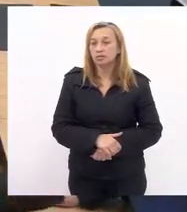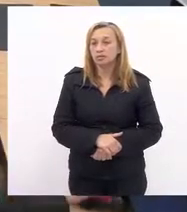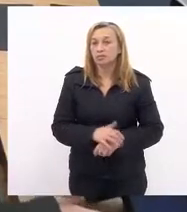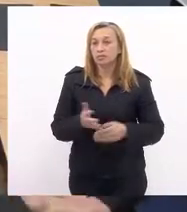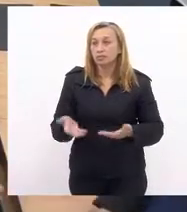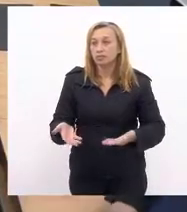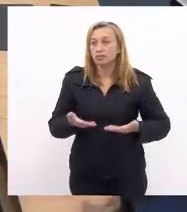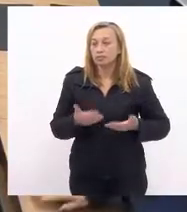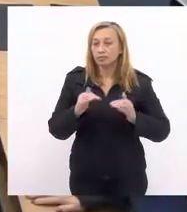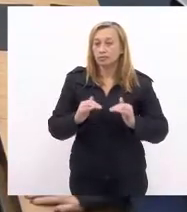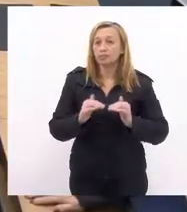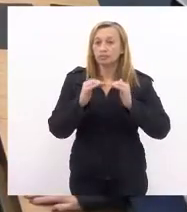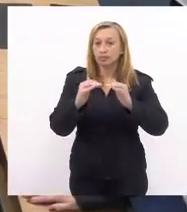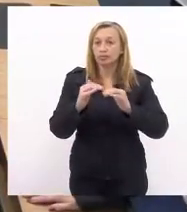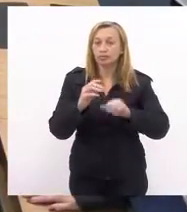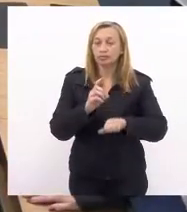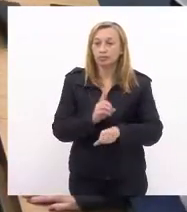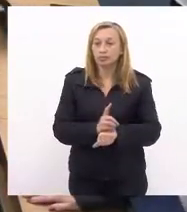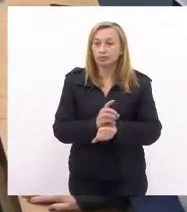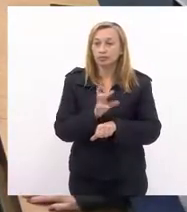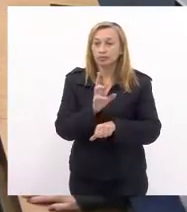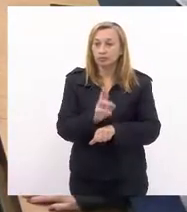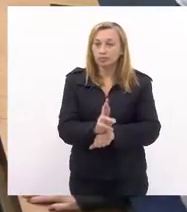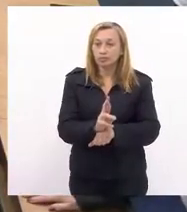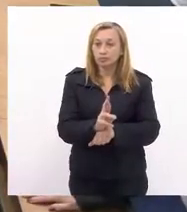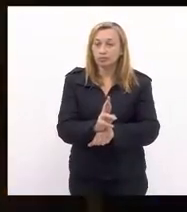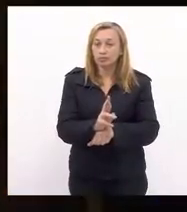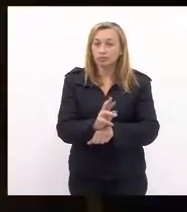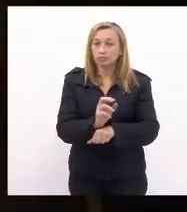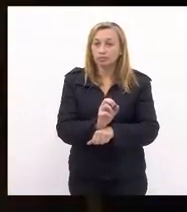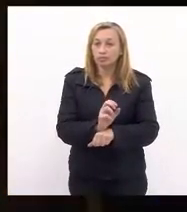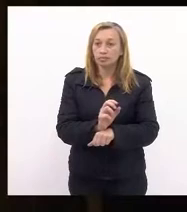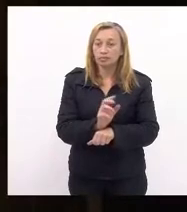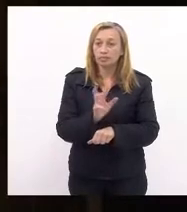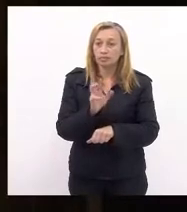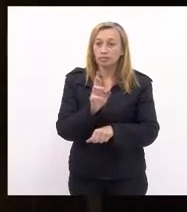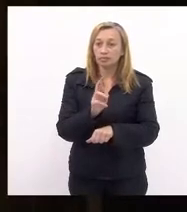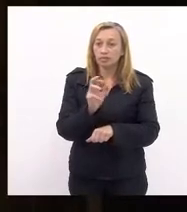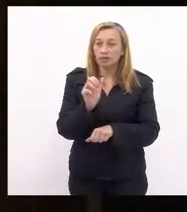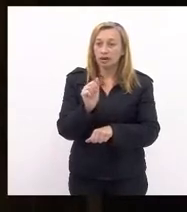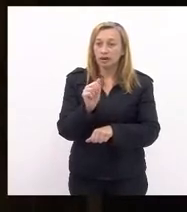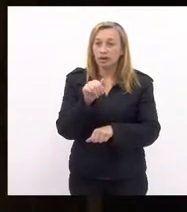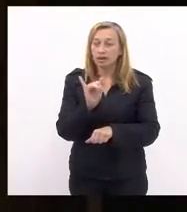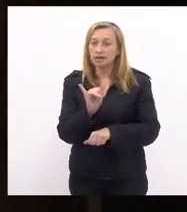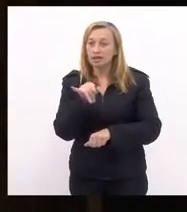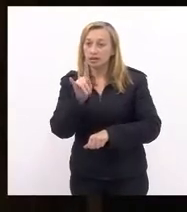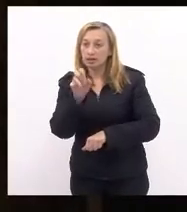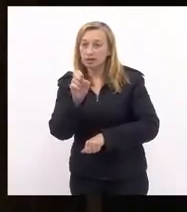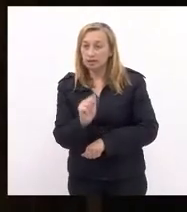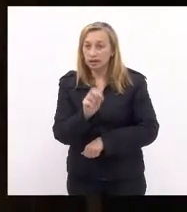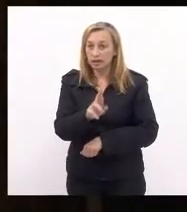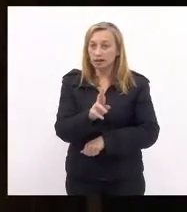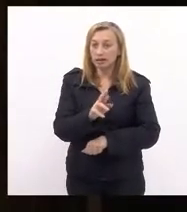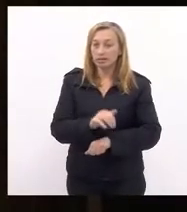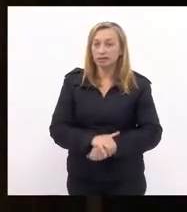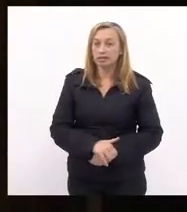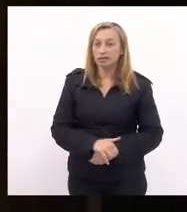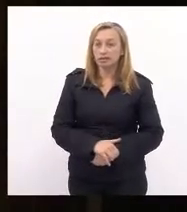Tenho a honra de chamar o excelentíssimo doutor Haida Abur Talib.